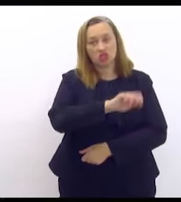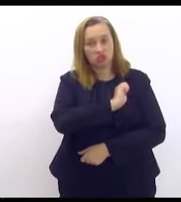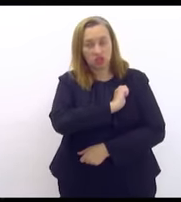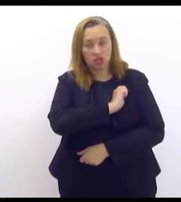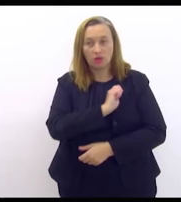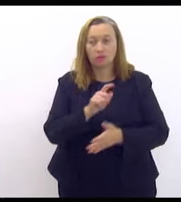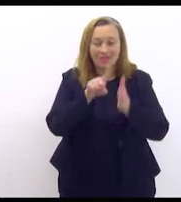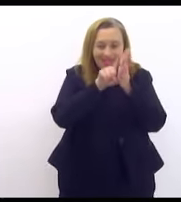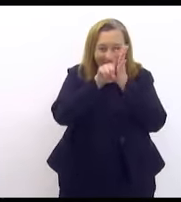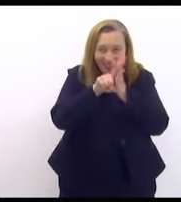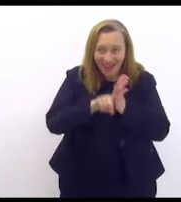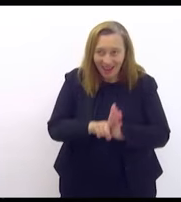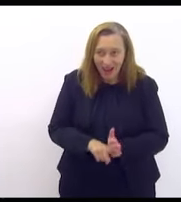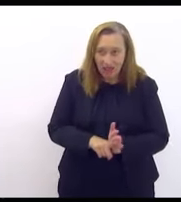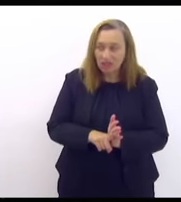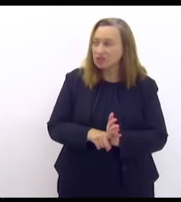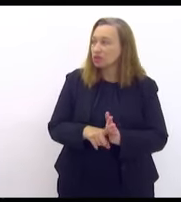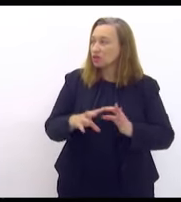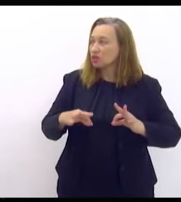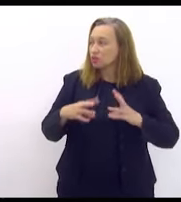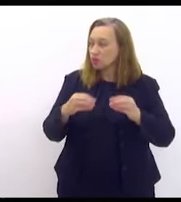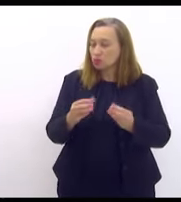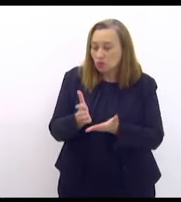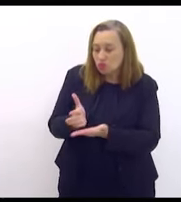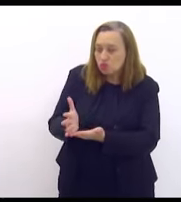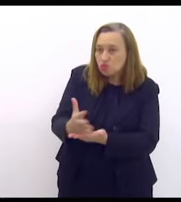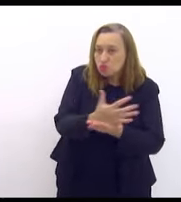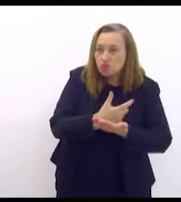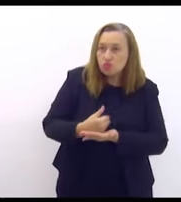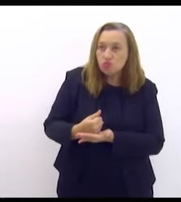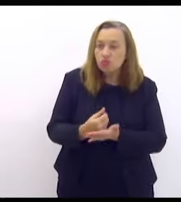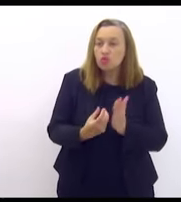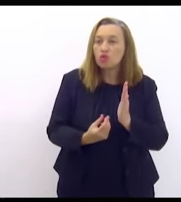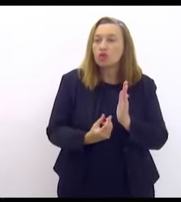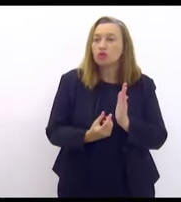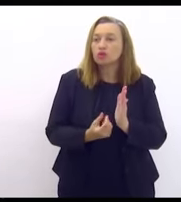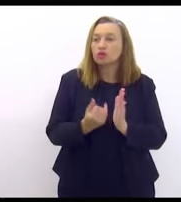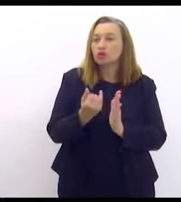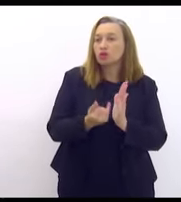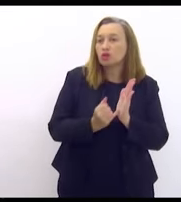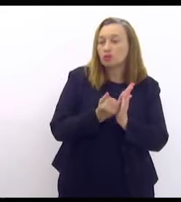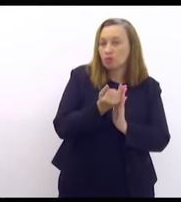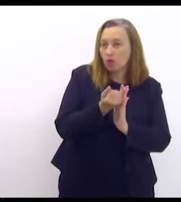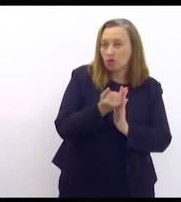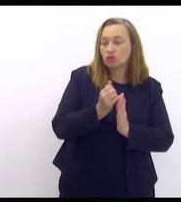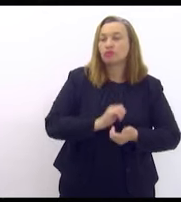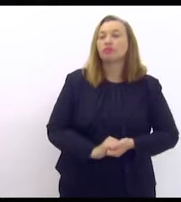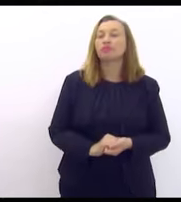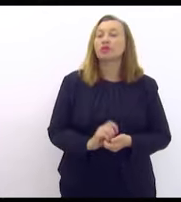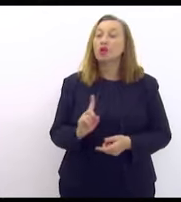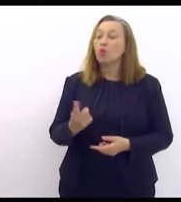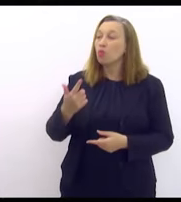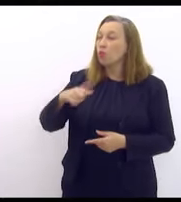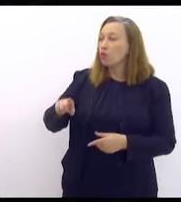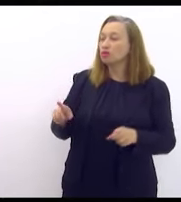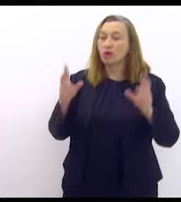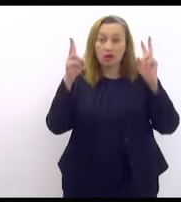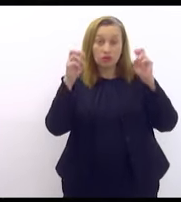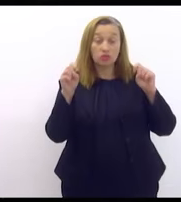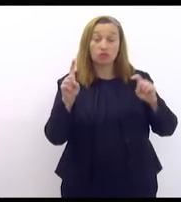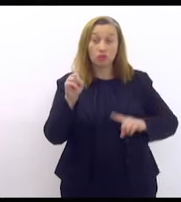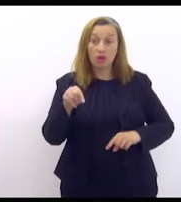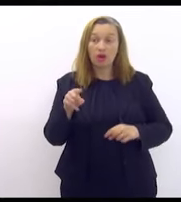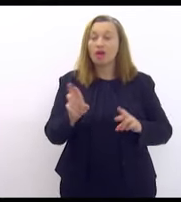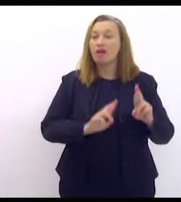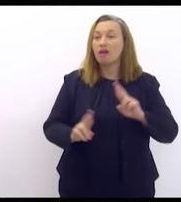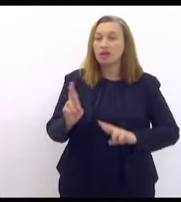uma análise, né, daquilo que vai ser arrecadado pelos impostos cobrados pelo Estado. A outra questão é